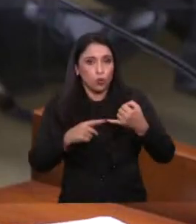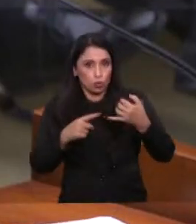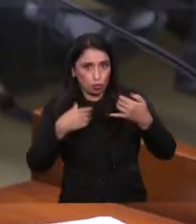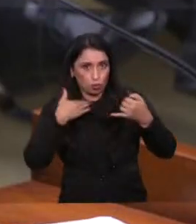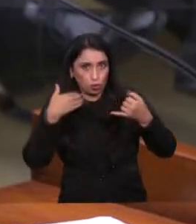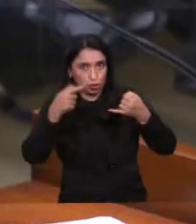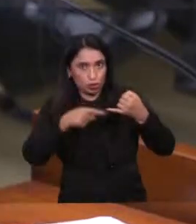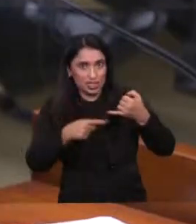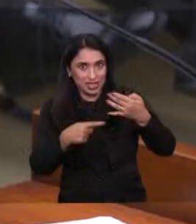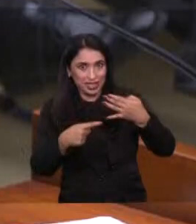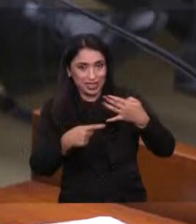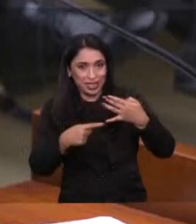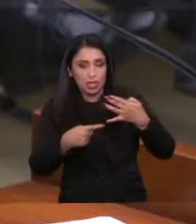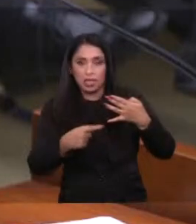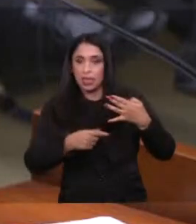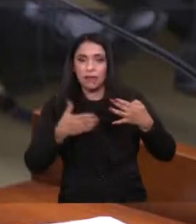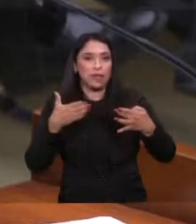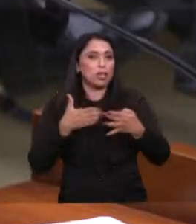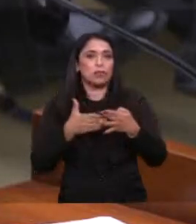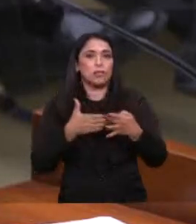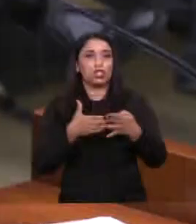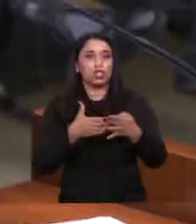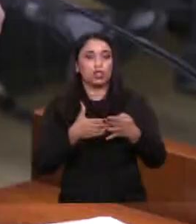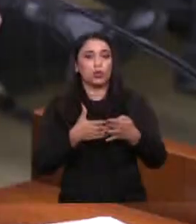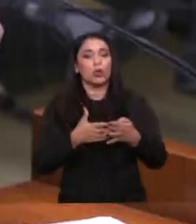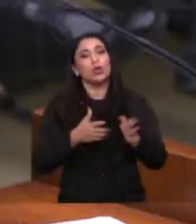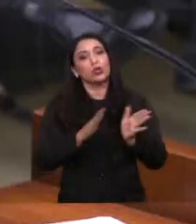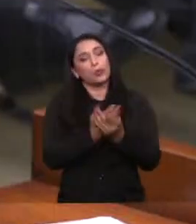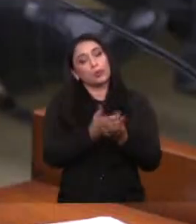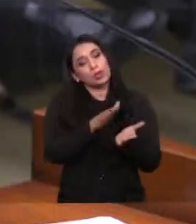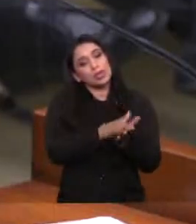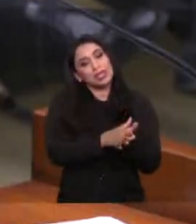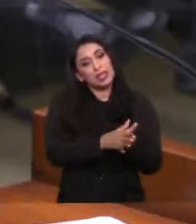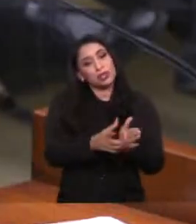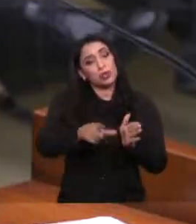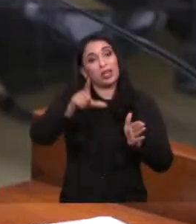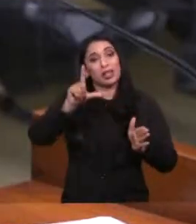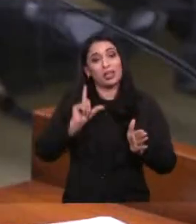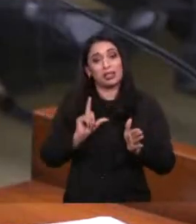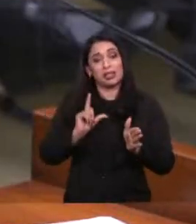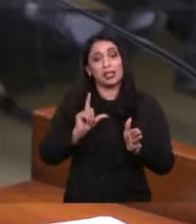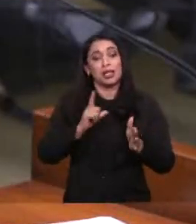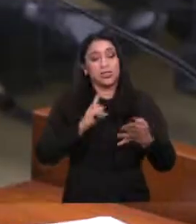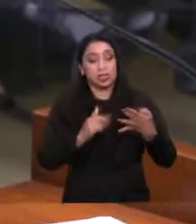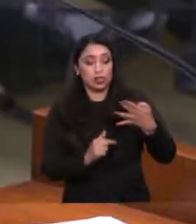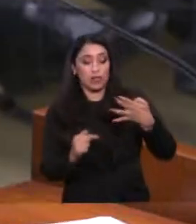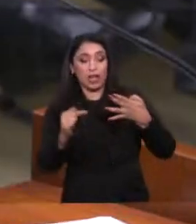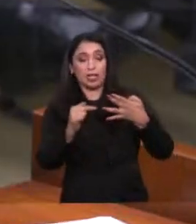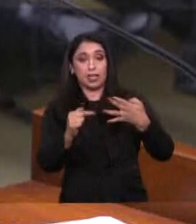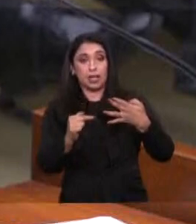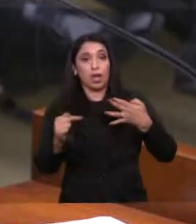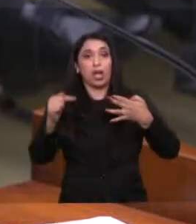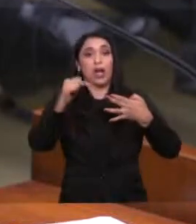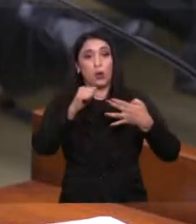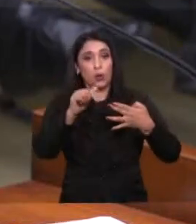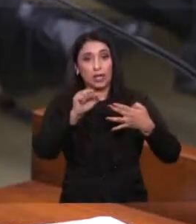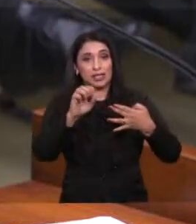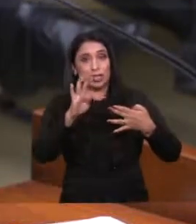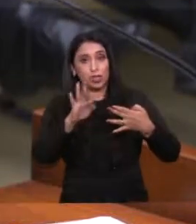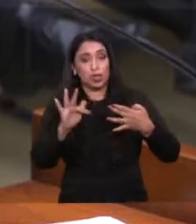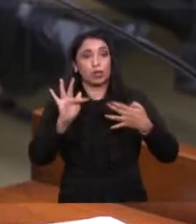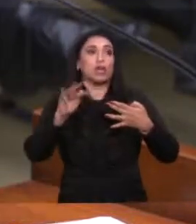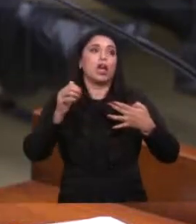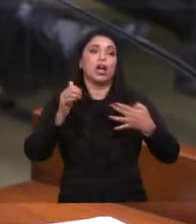grau está impedido de atuar nos processos em que atuou quando estiver no segundo grau, ou no STJ, ou nessa